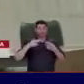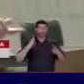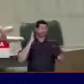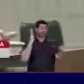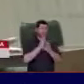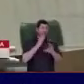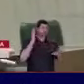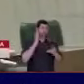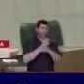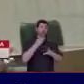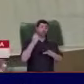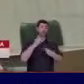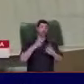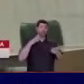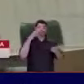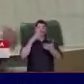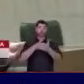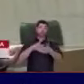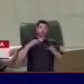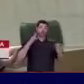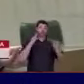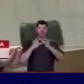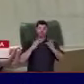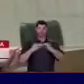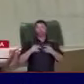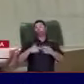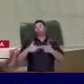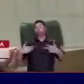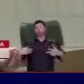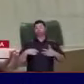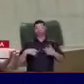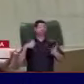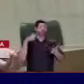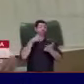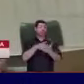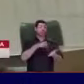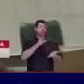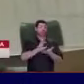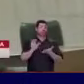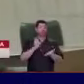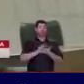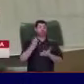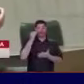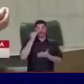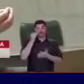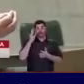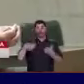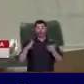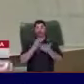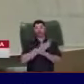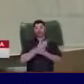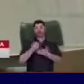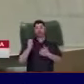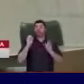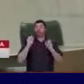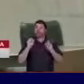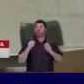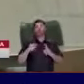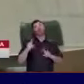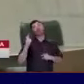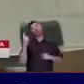aplicou mais em tecnologia o que possibilitou avançar agora ela quer pegar de um erro que pode ter havido